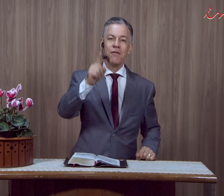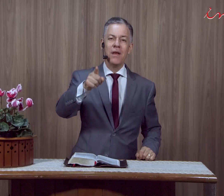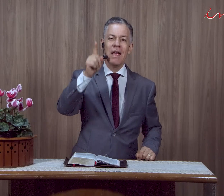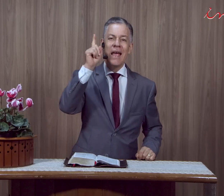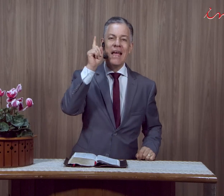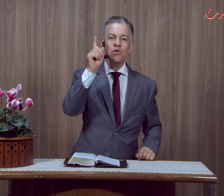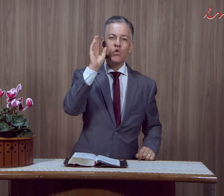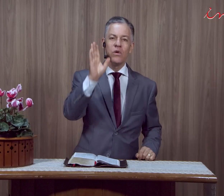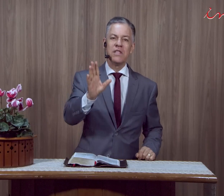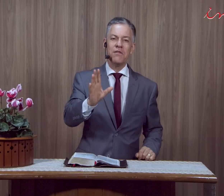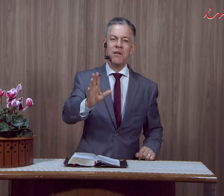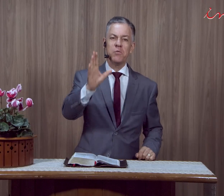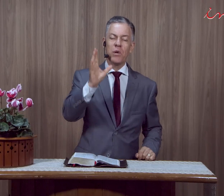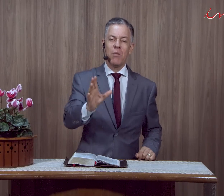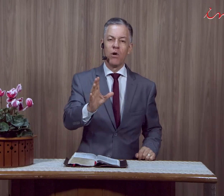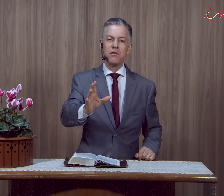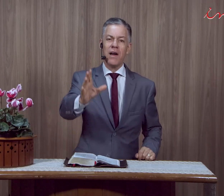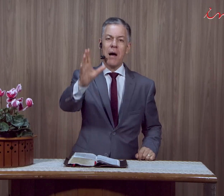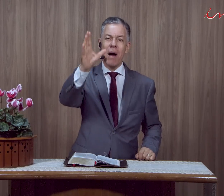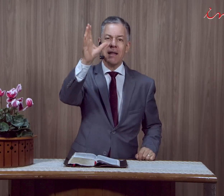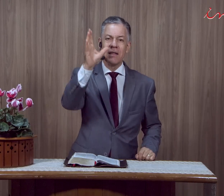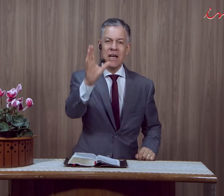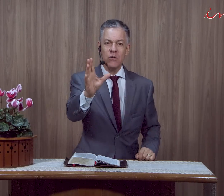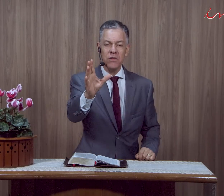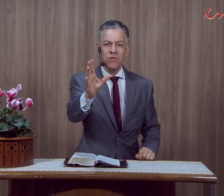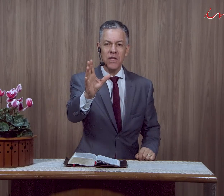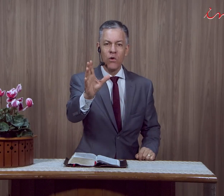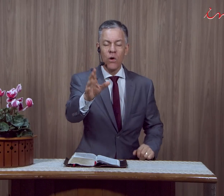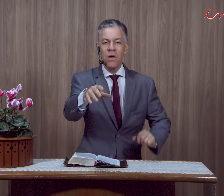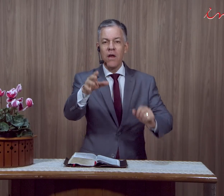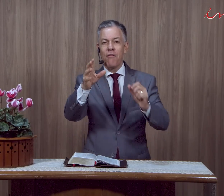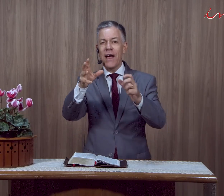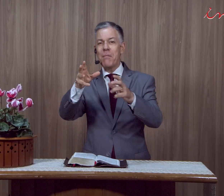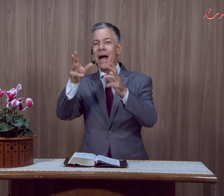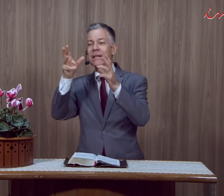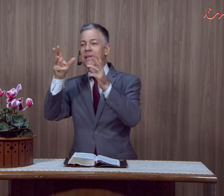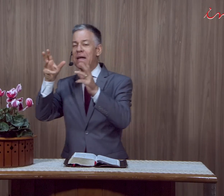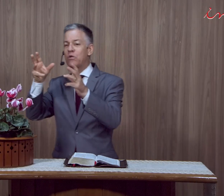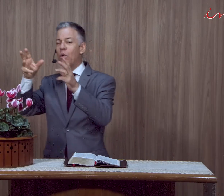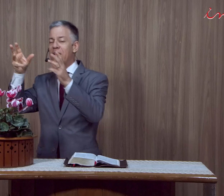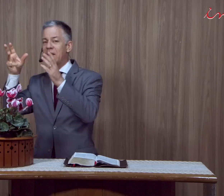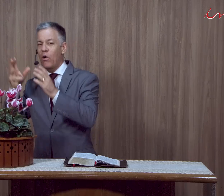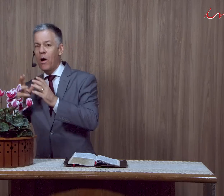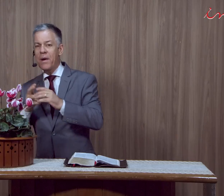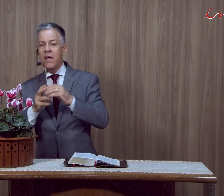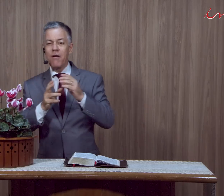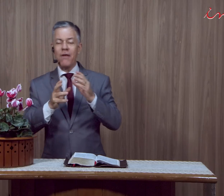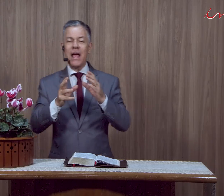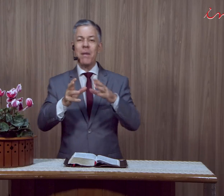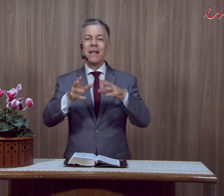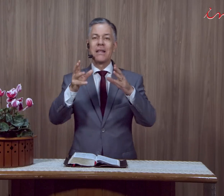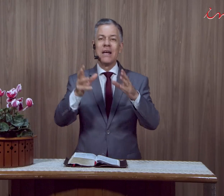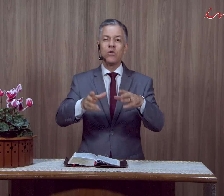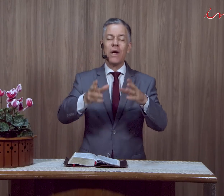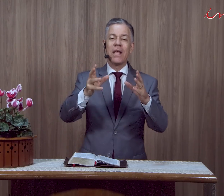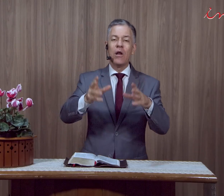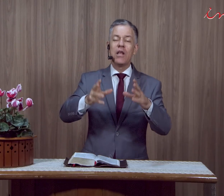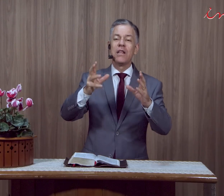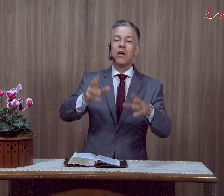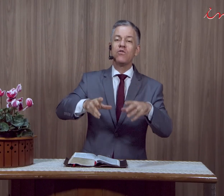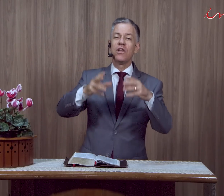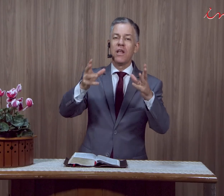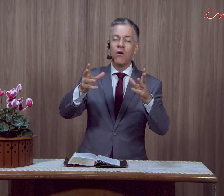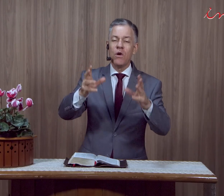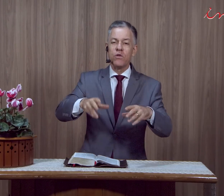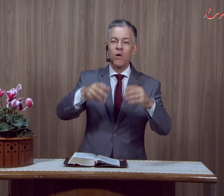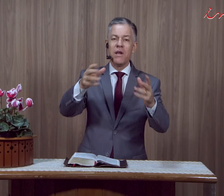vai servir exclusivamente por amor. Você vai amar tanto o seu Senhor, vai amar tanto esta obra, vai amar tanto aquilo